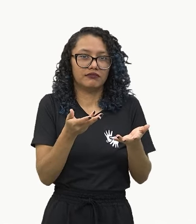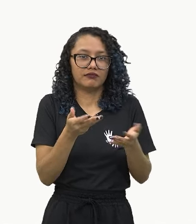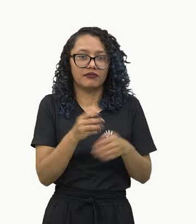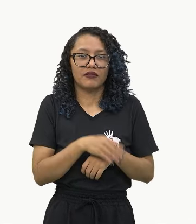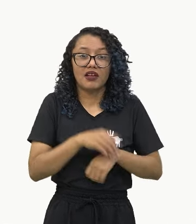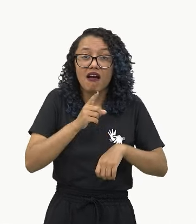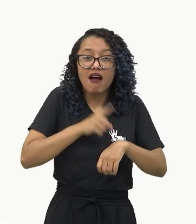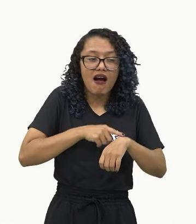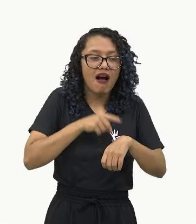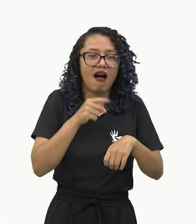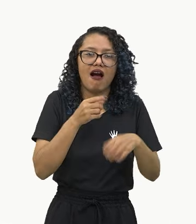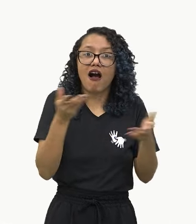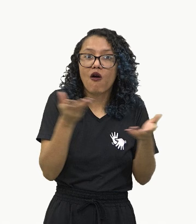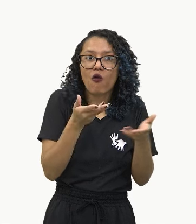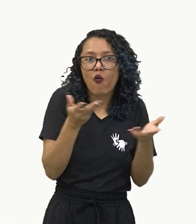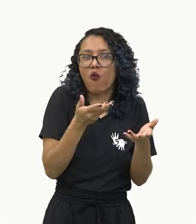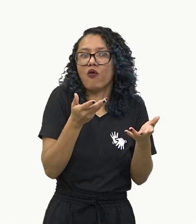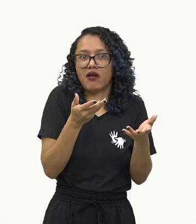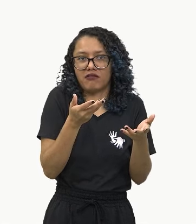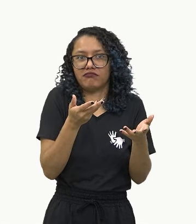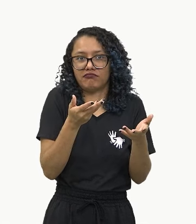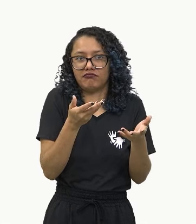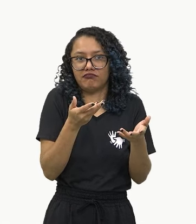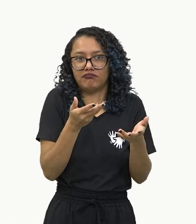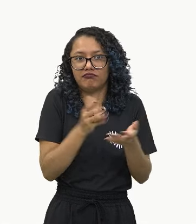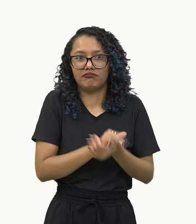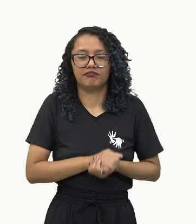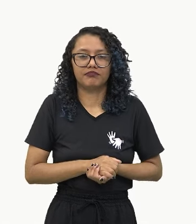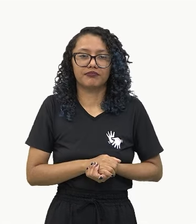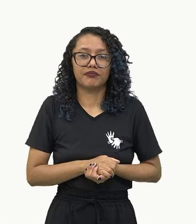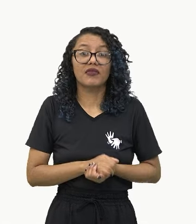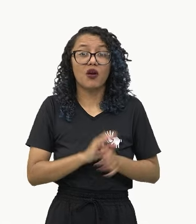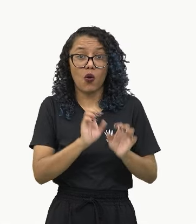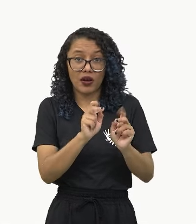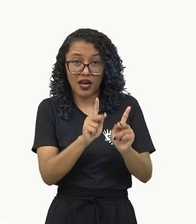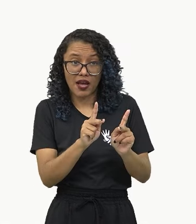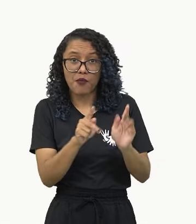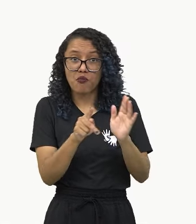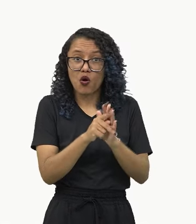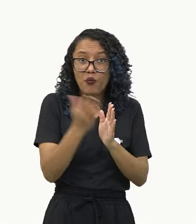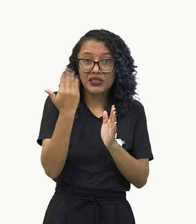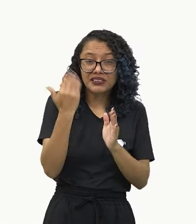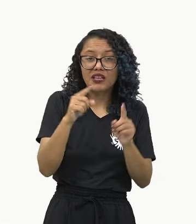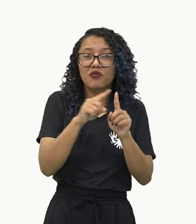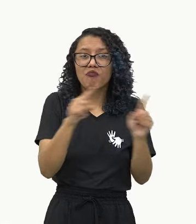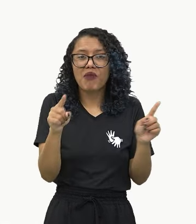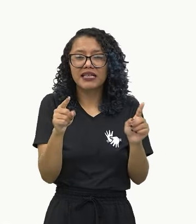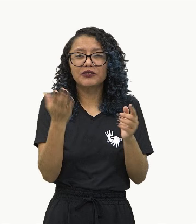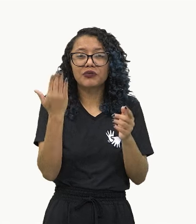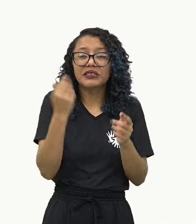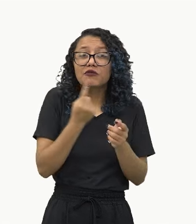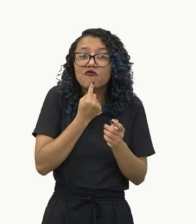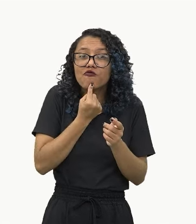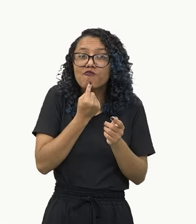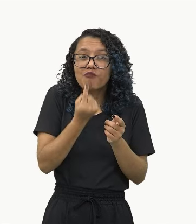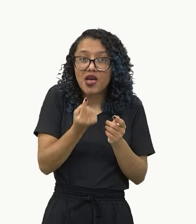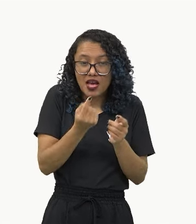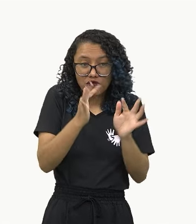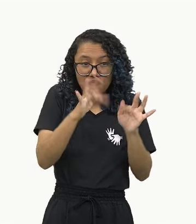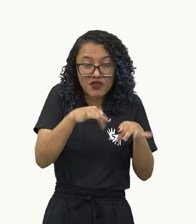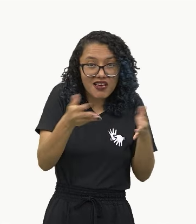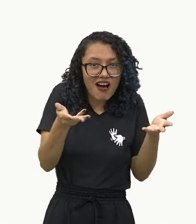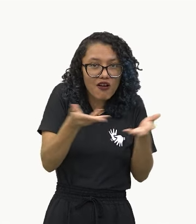o trabalho? Ainda agorinha. Então, apesar de ser passado, é um passado muito recente. Finalizamos e